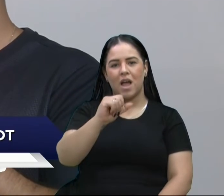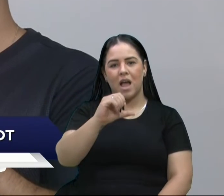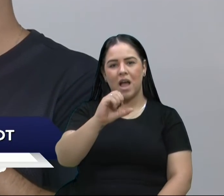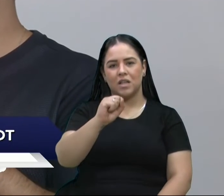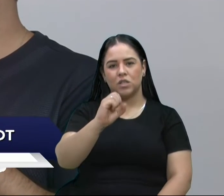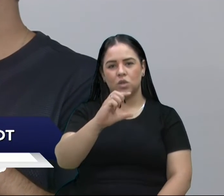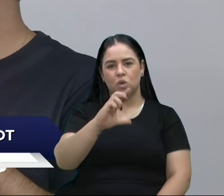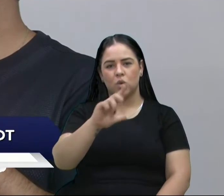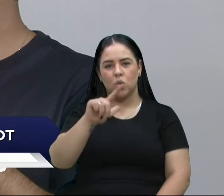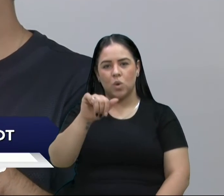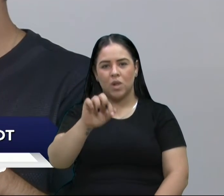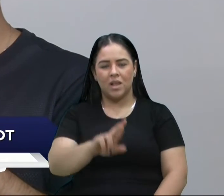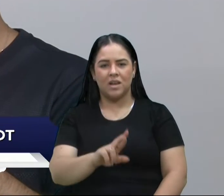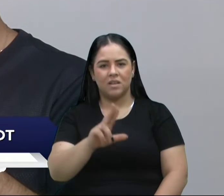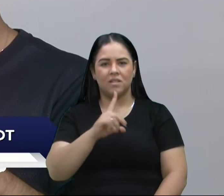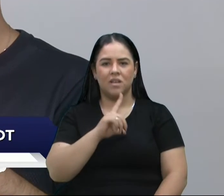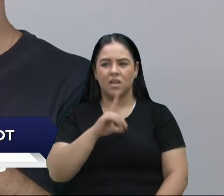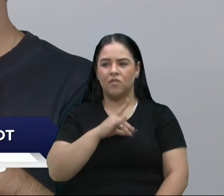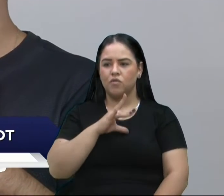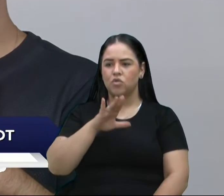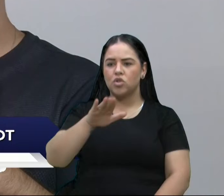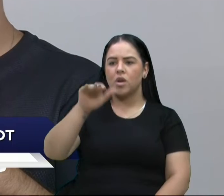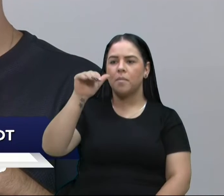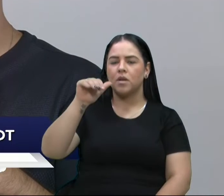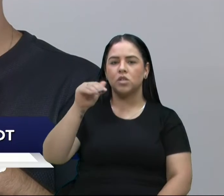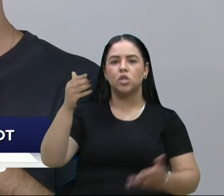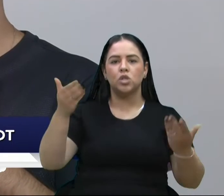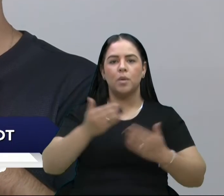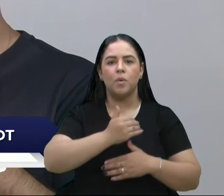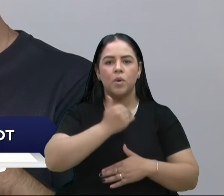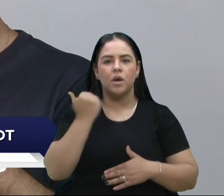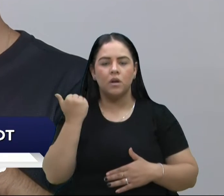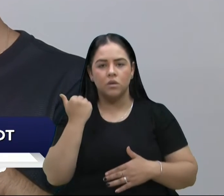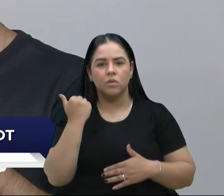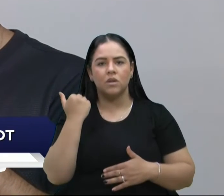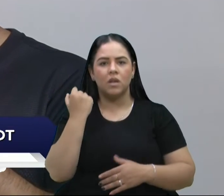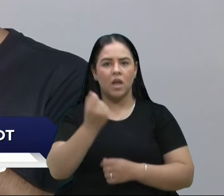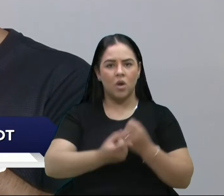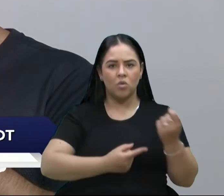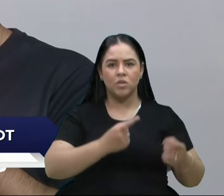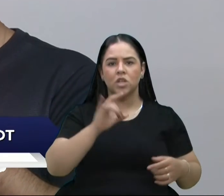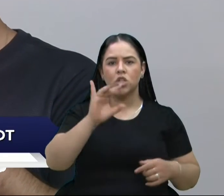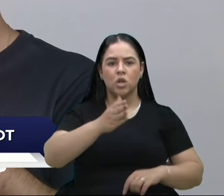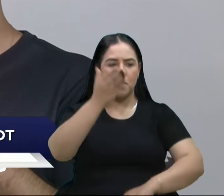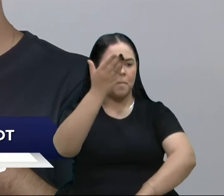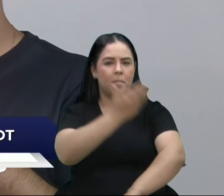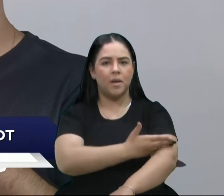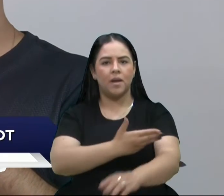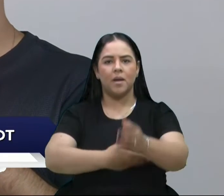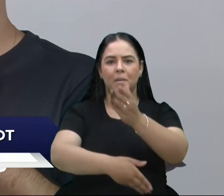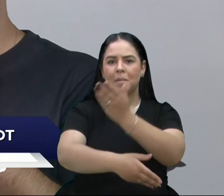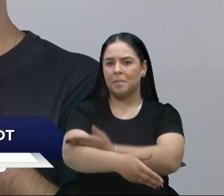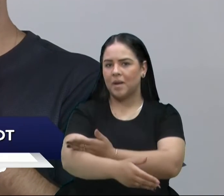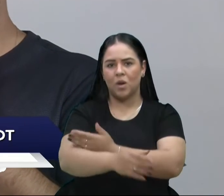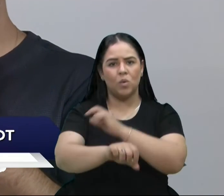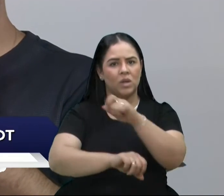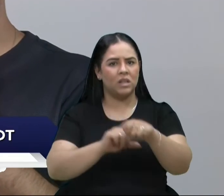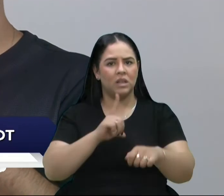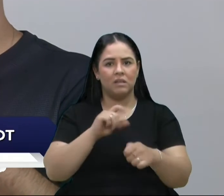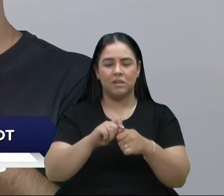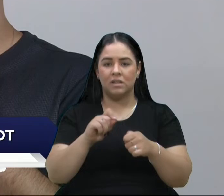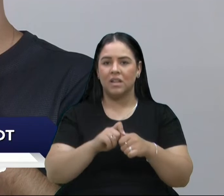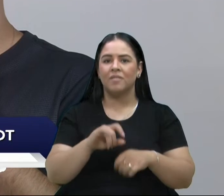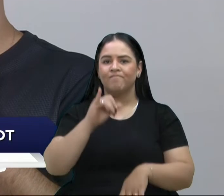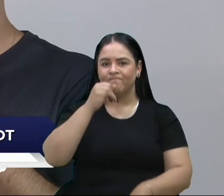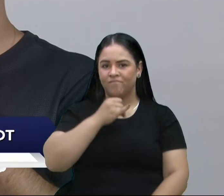vão ser para ser chamada, já vieram a óbito. Ou outras que a única solução é amputar os membros. Então é muito triste a situação